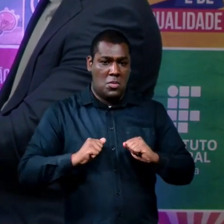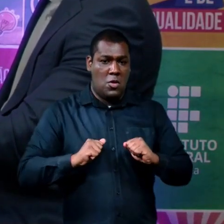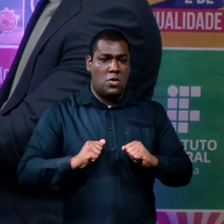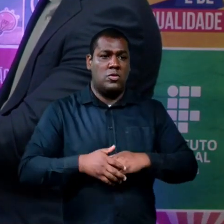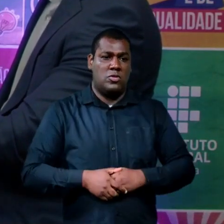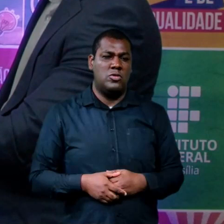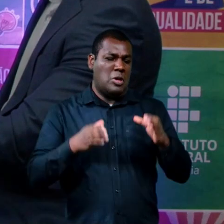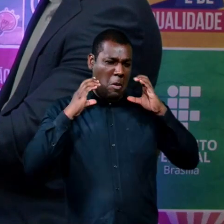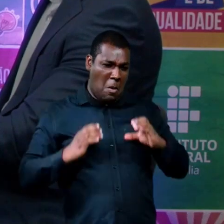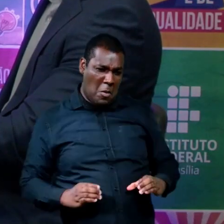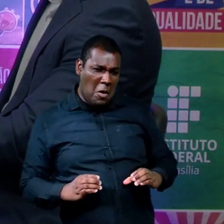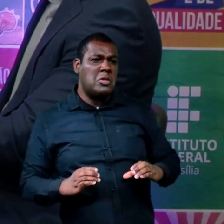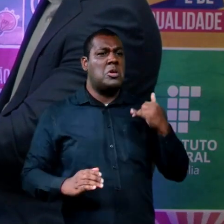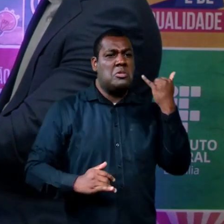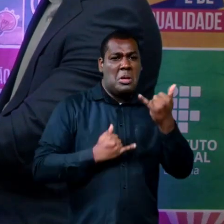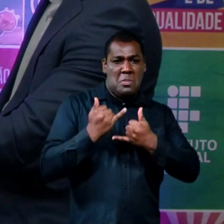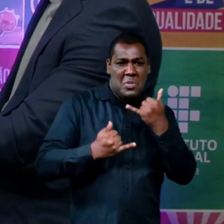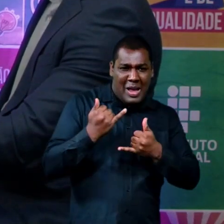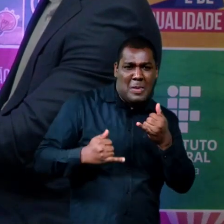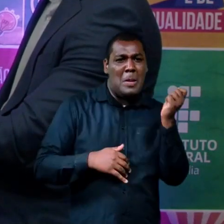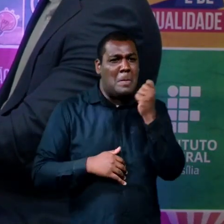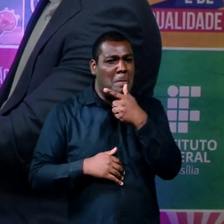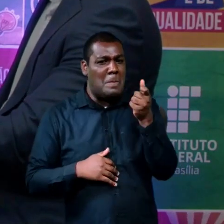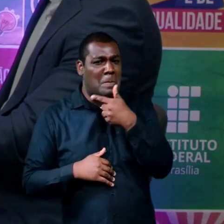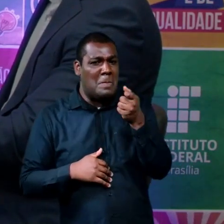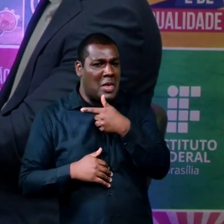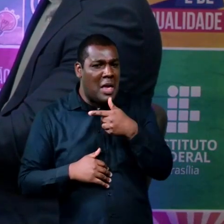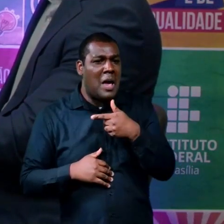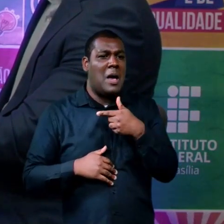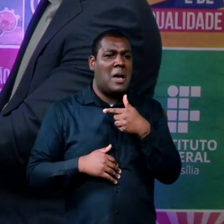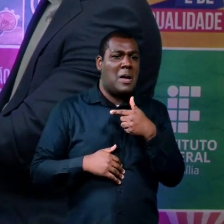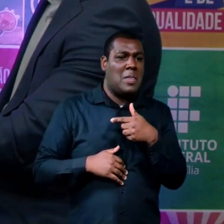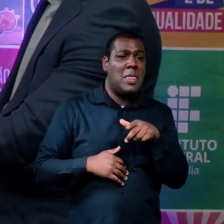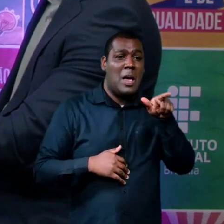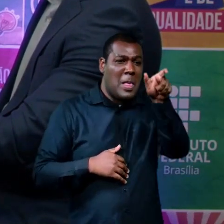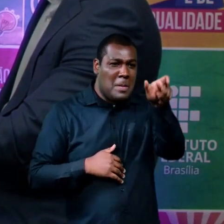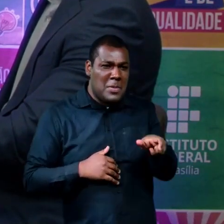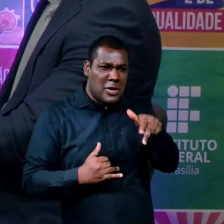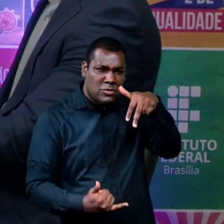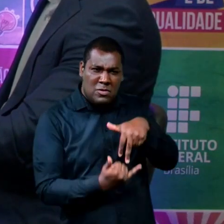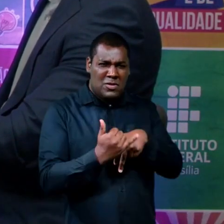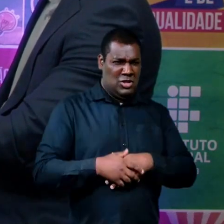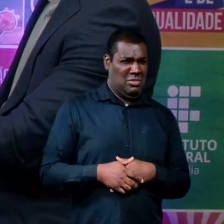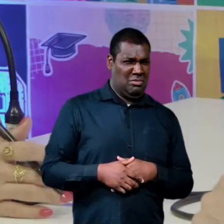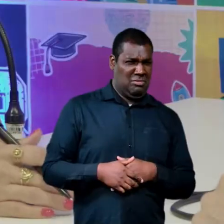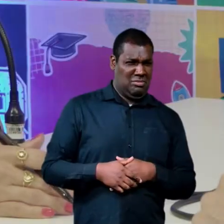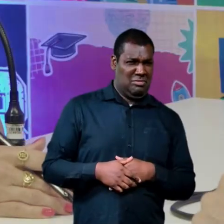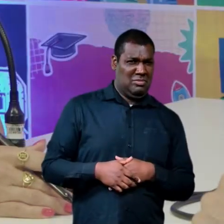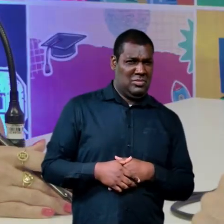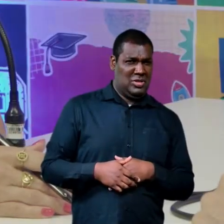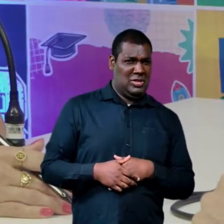como brincadeiras, de forma muito sutil, que às vezes até a vítima não sabe exatamente identificar, será que não é, será que